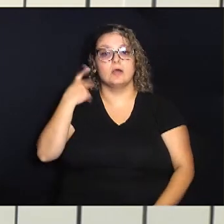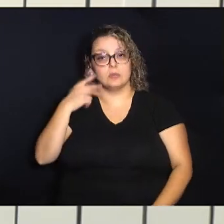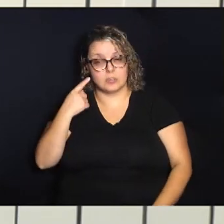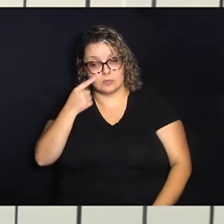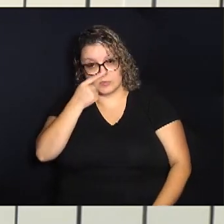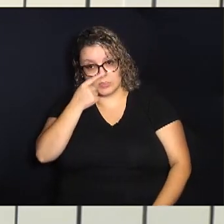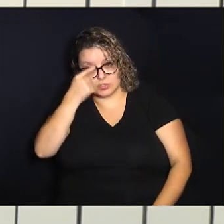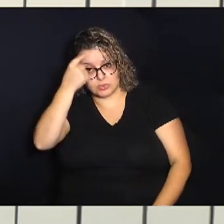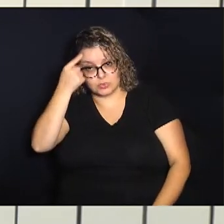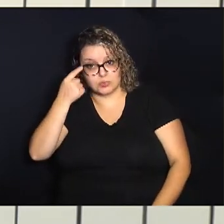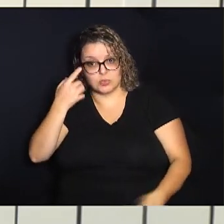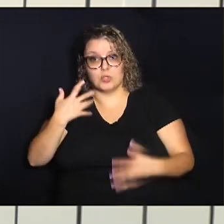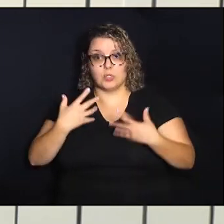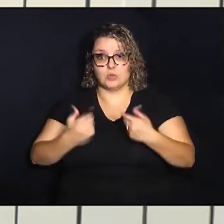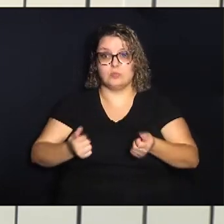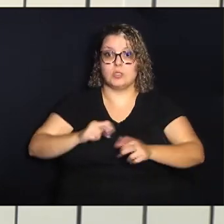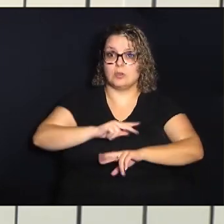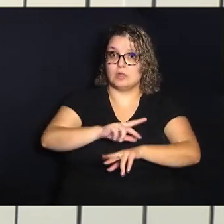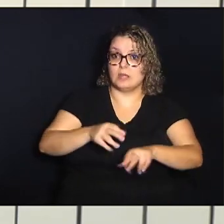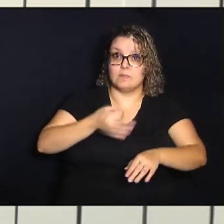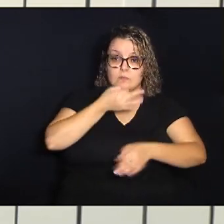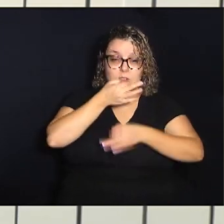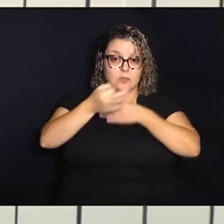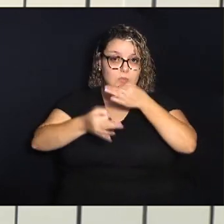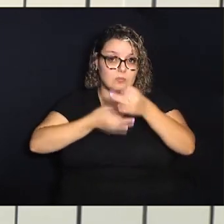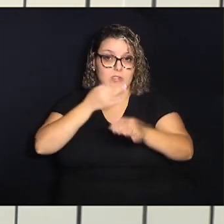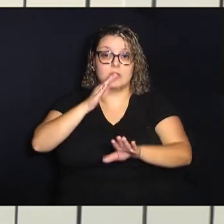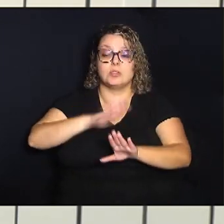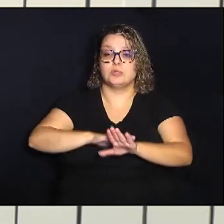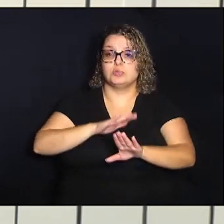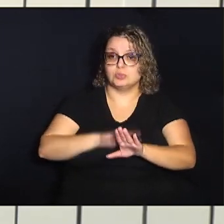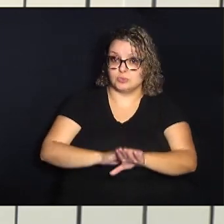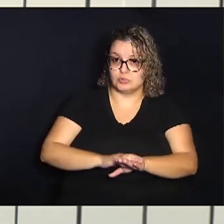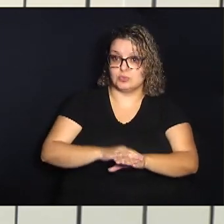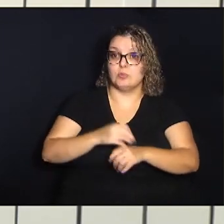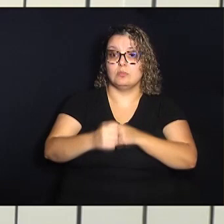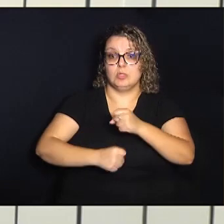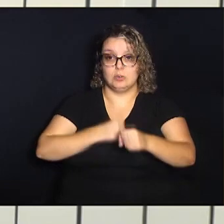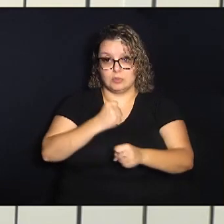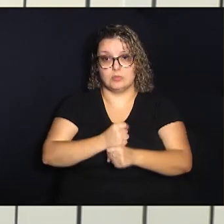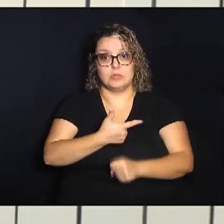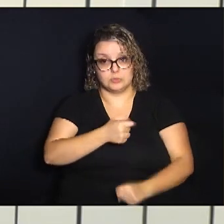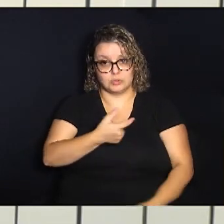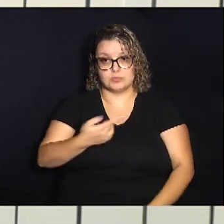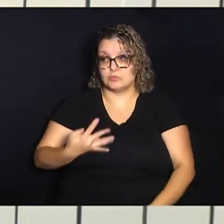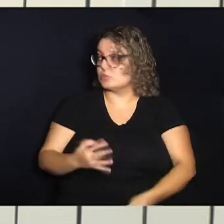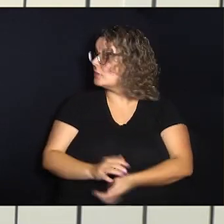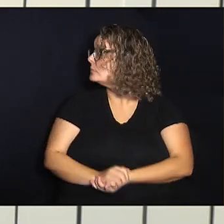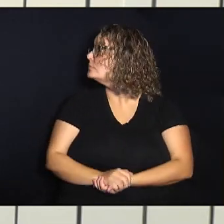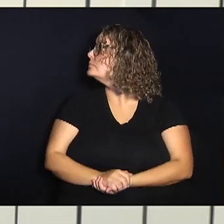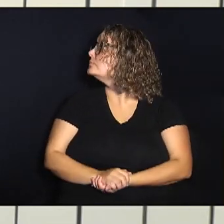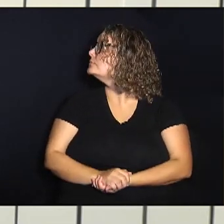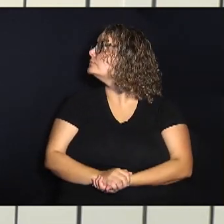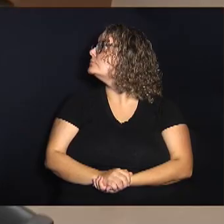Paola Miguel recebeu várias sugestões e atividades para o ano de 2024.